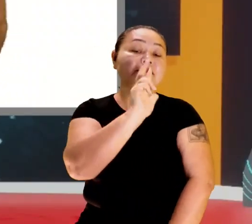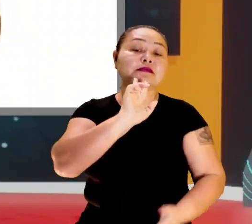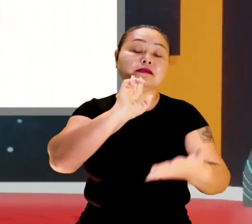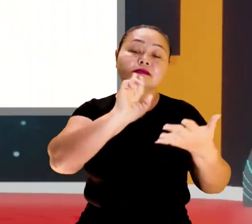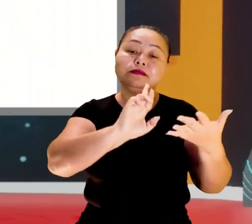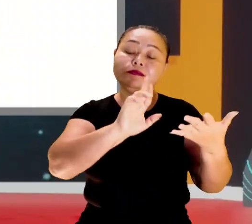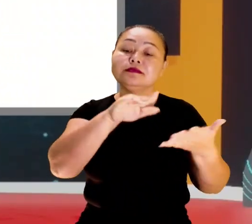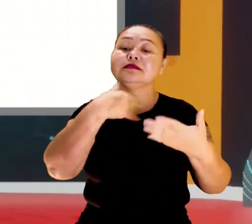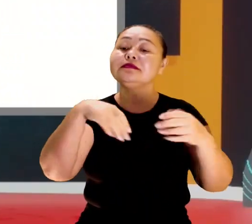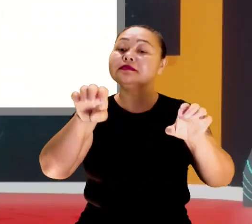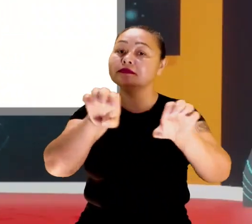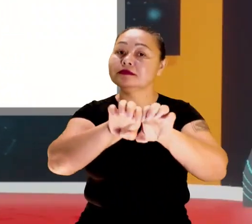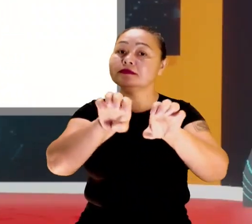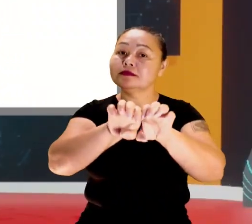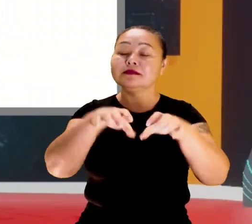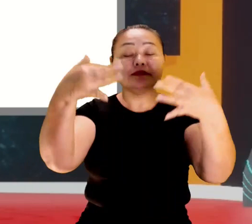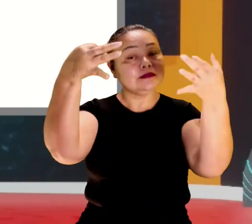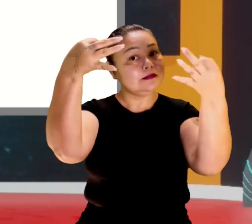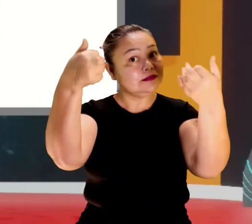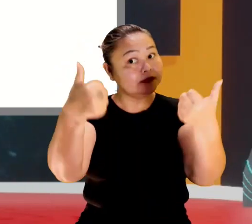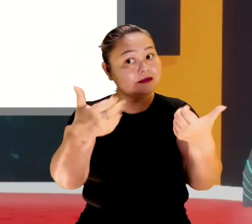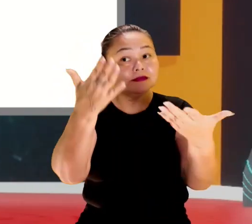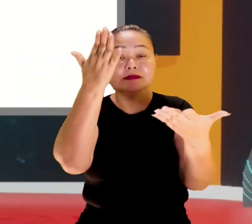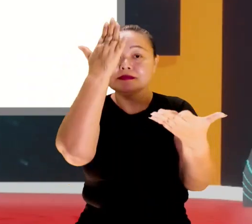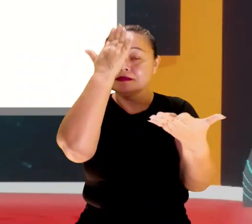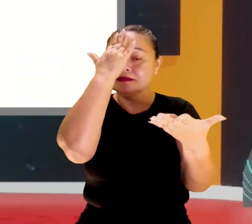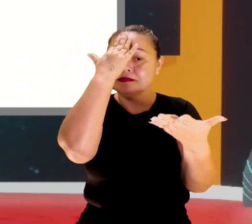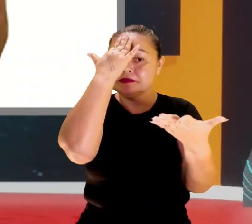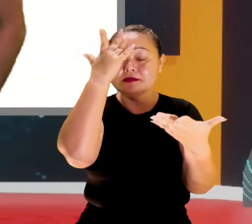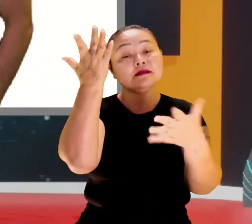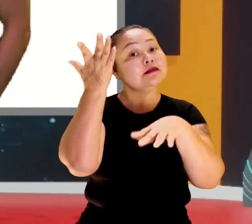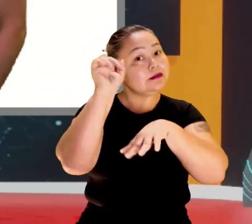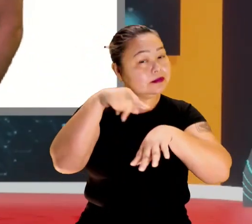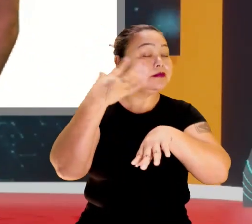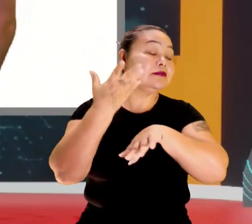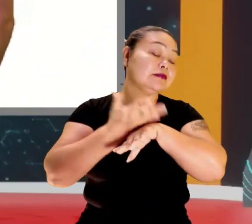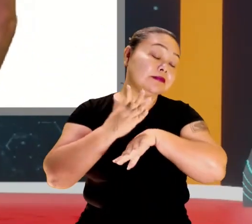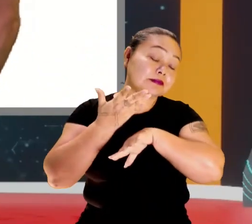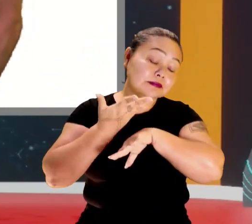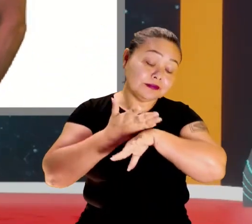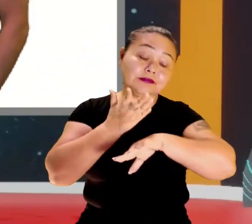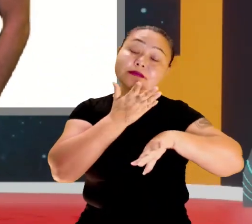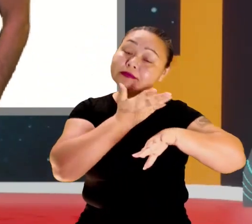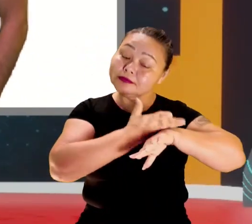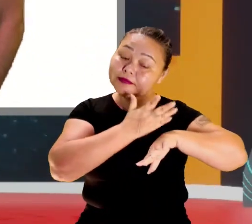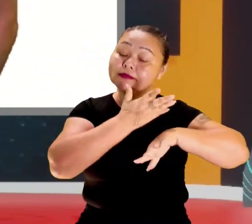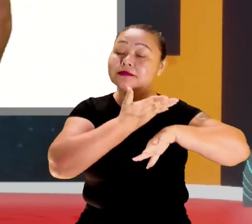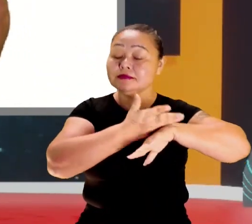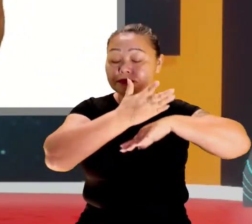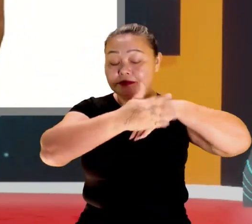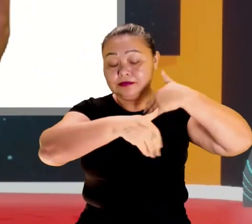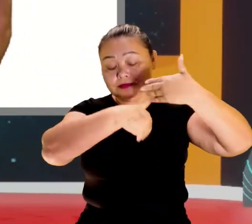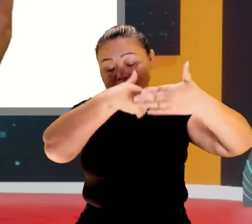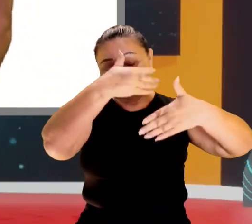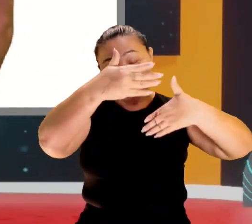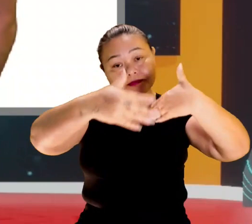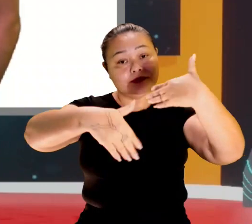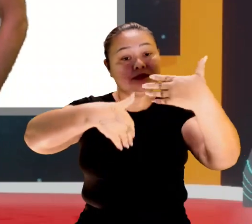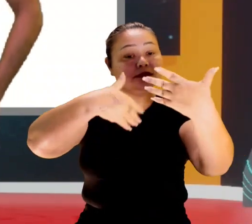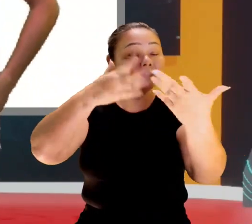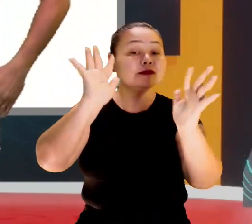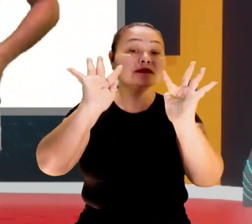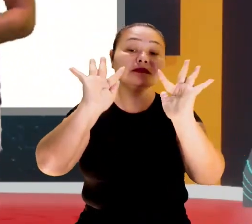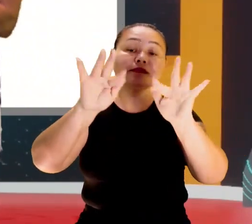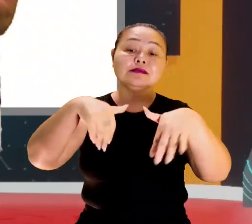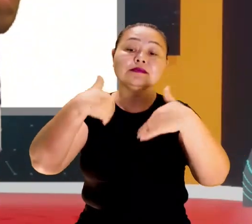das equações. Perfeito. Sabemos que é prática, né? É praticando que se vai longe, né? Mas para finalizar